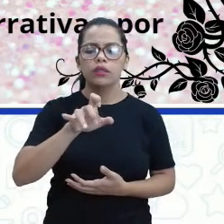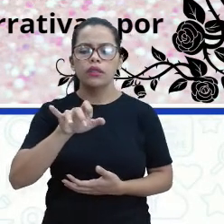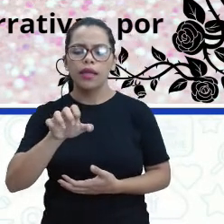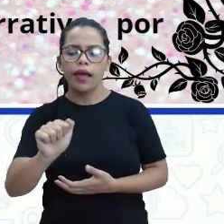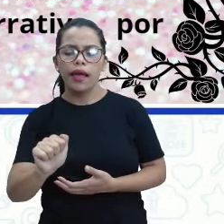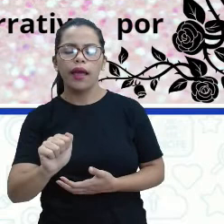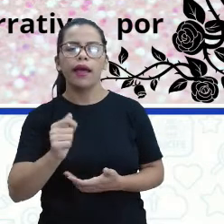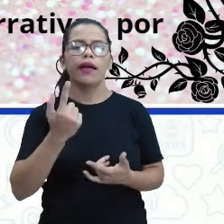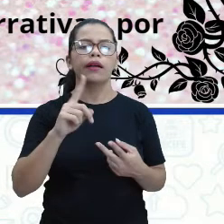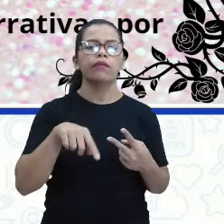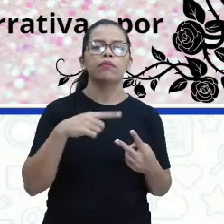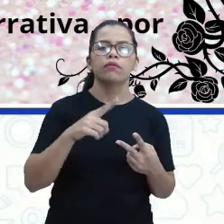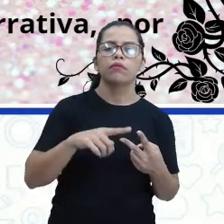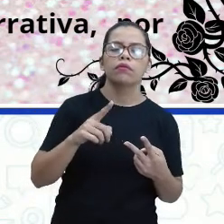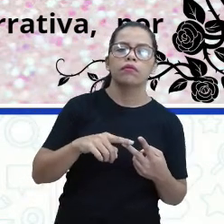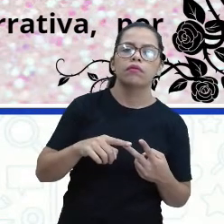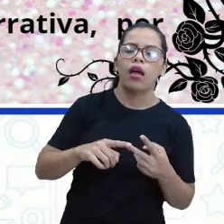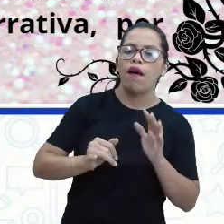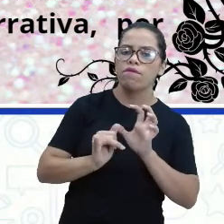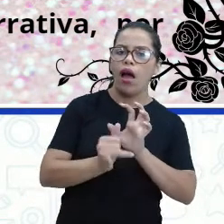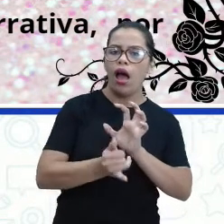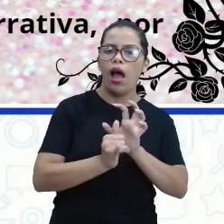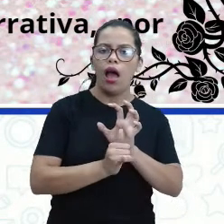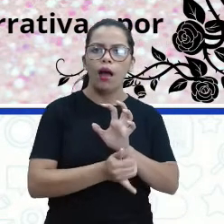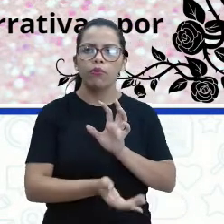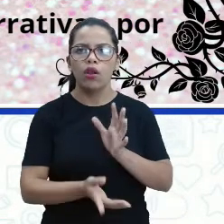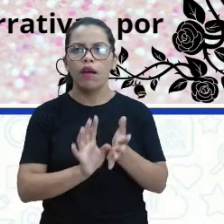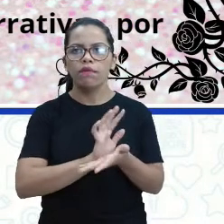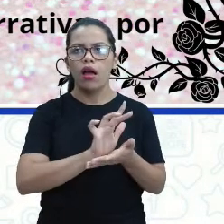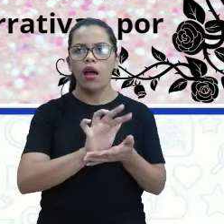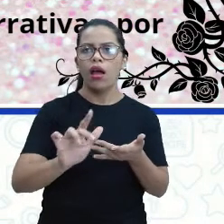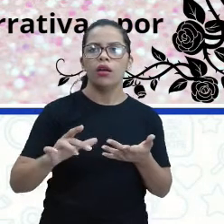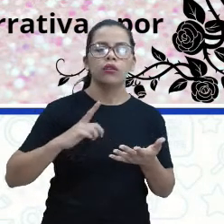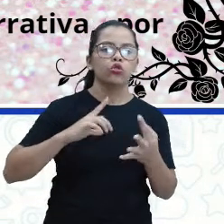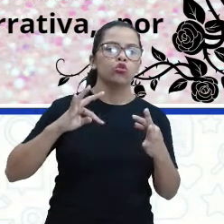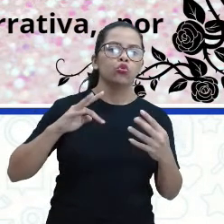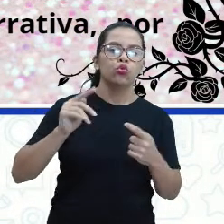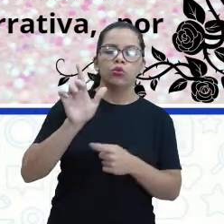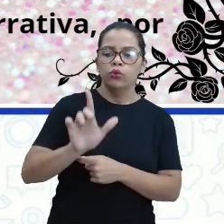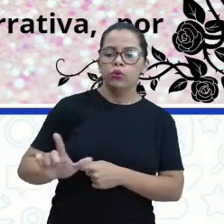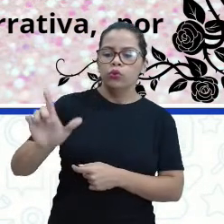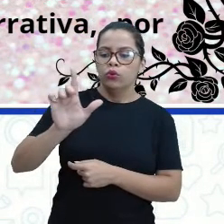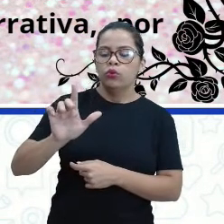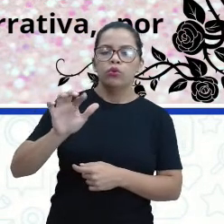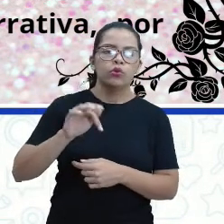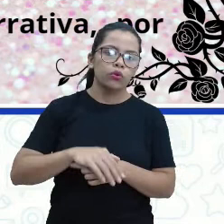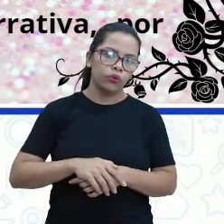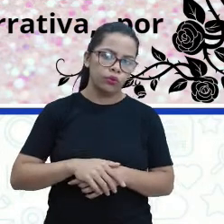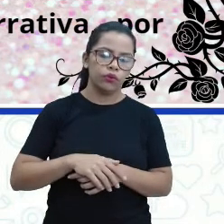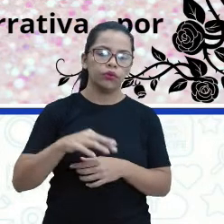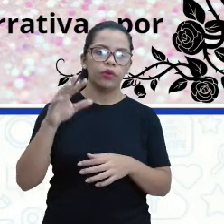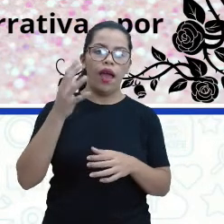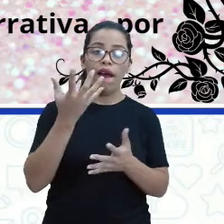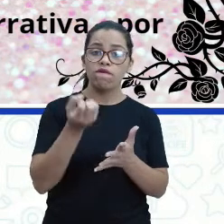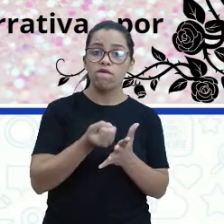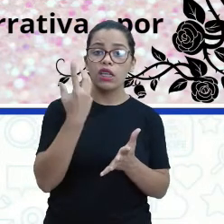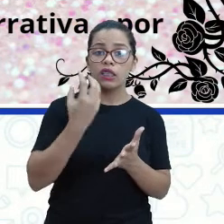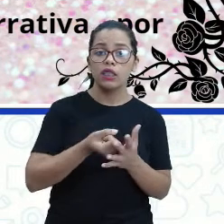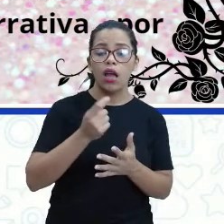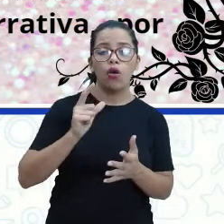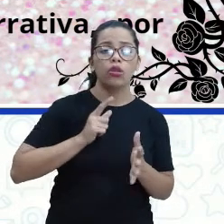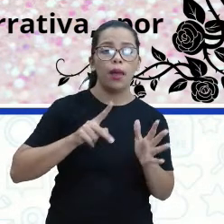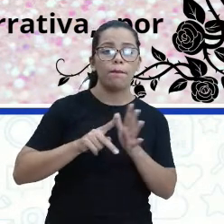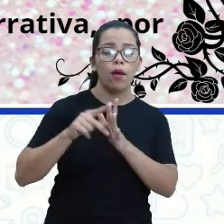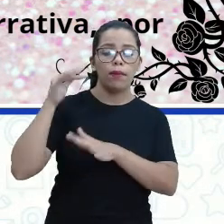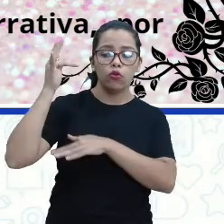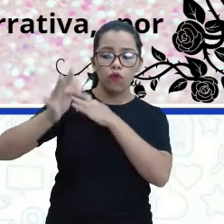fábulas de Esopo ou Beowulf. Como toda a literatura, a ficção tem raiz no folclore e na tradição oral. Ao